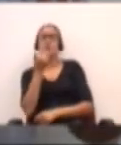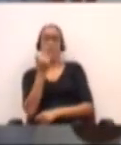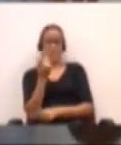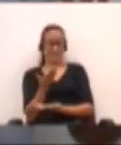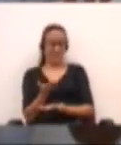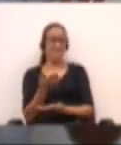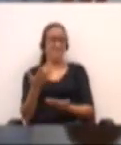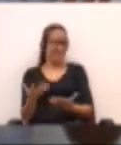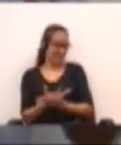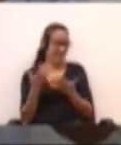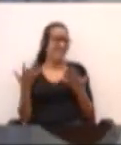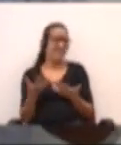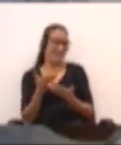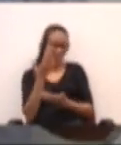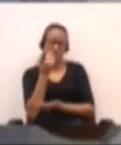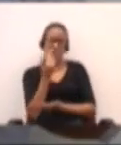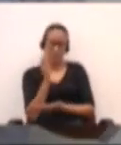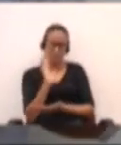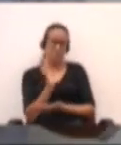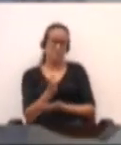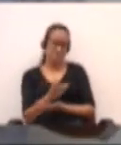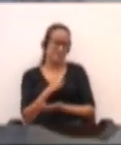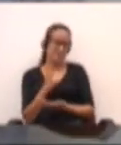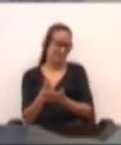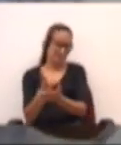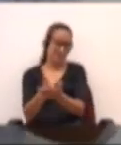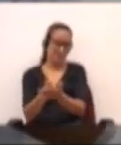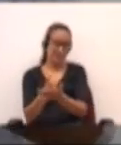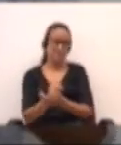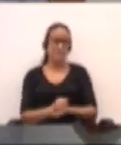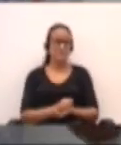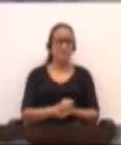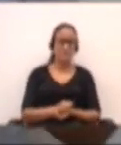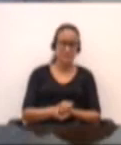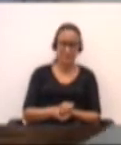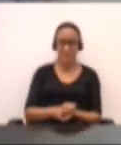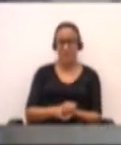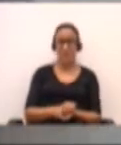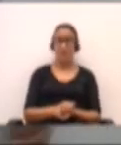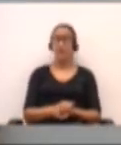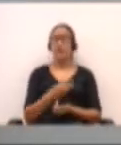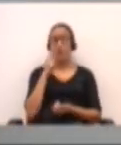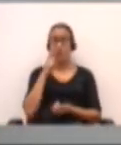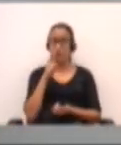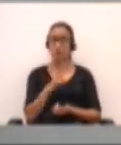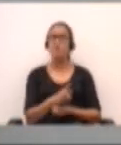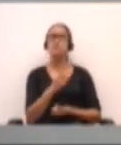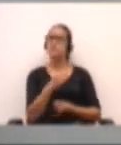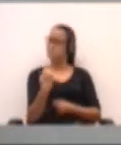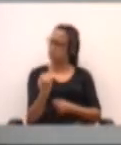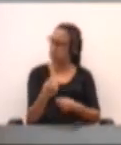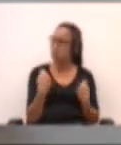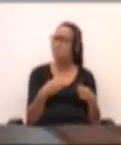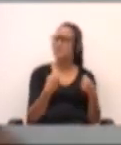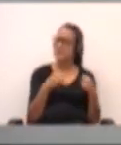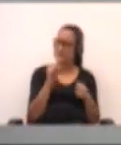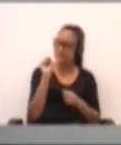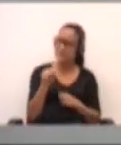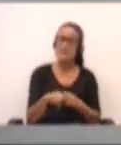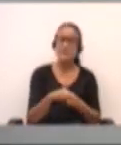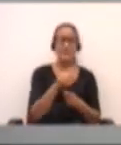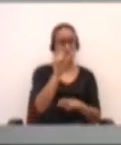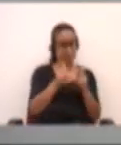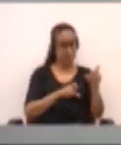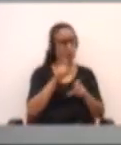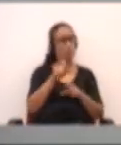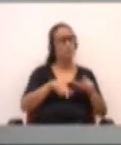eu não tenha vocação para a terra, e não tenho, eu percebo que é necessário que tenha gente na terra plantando, para que nós possamos